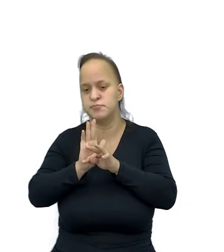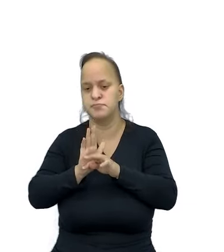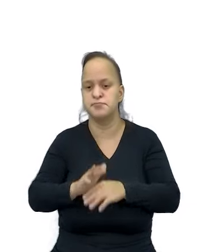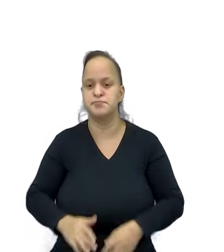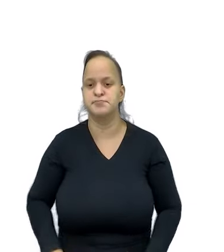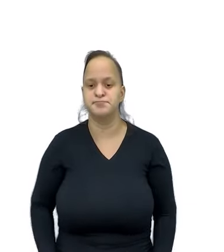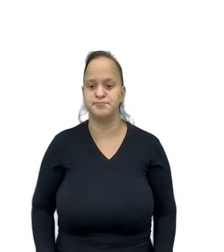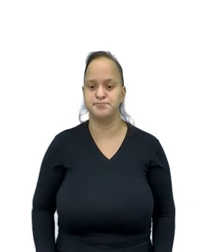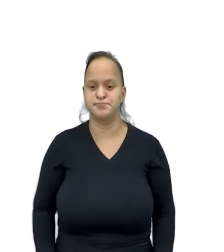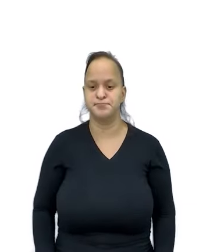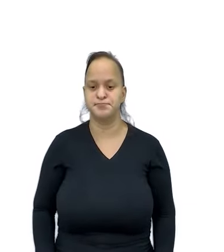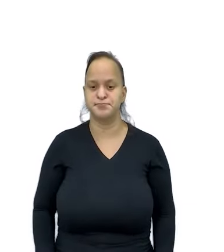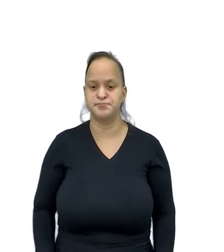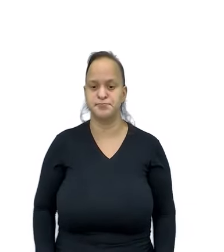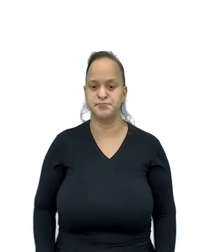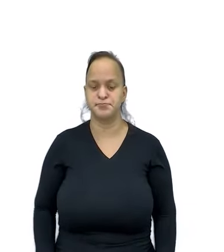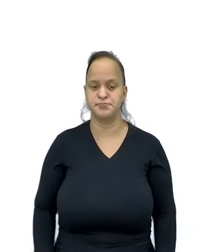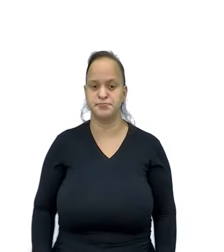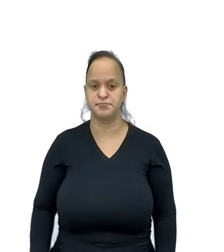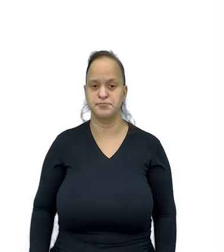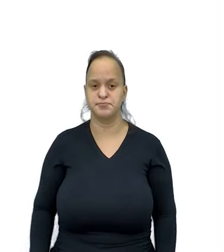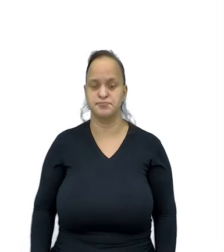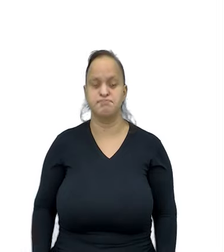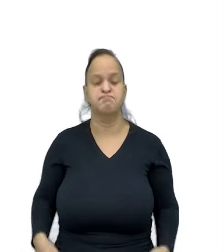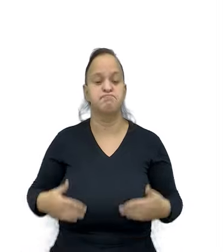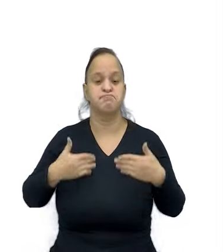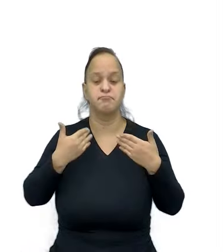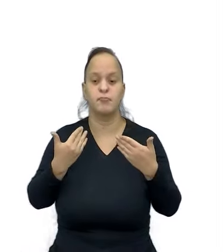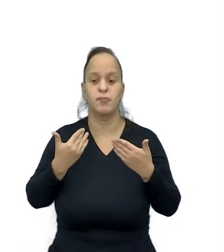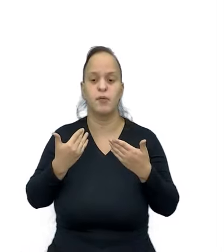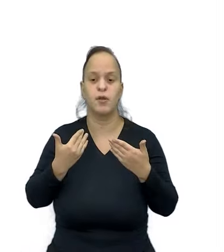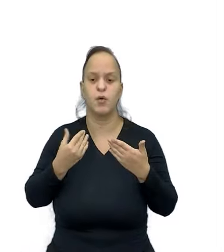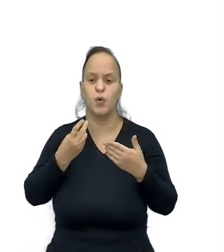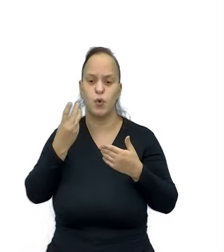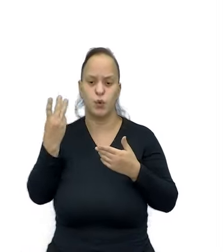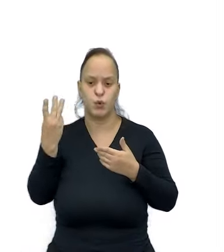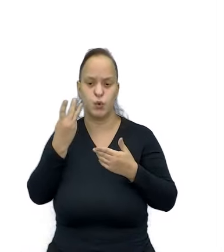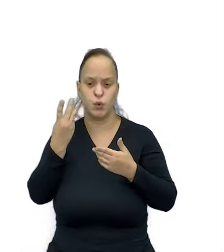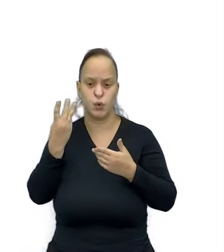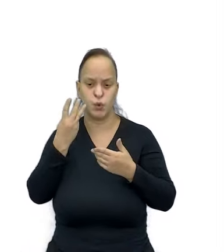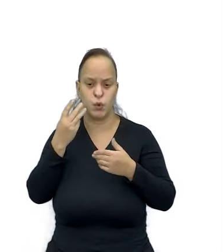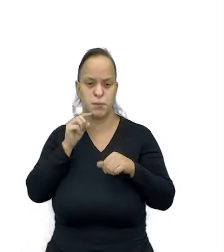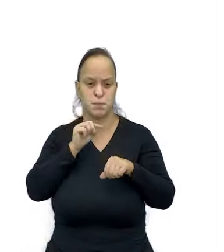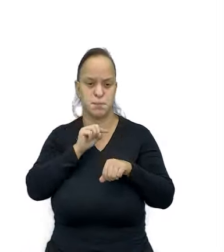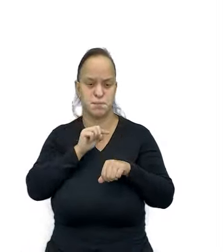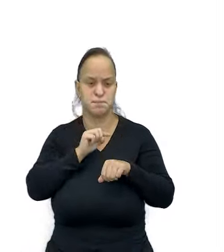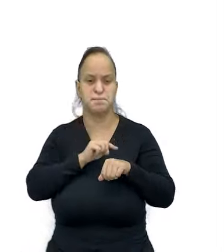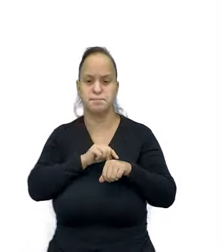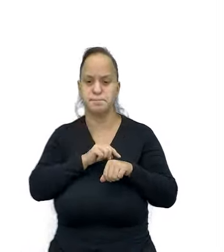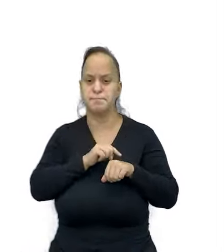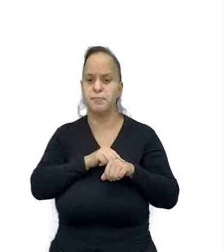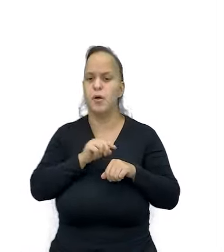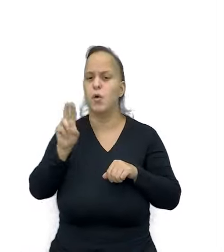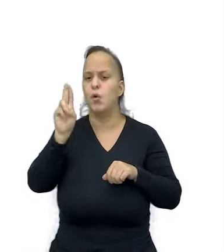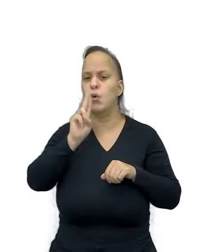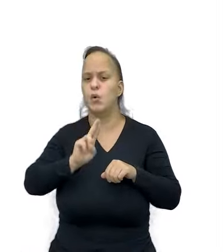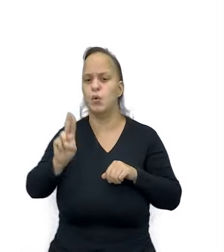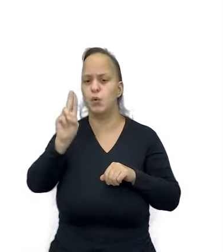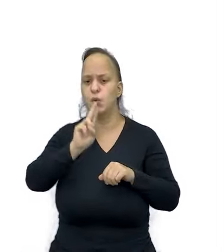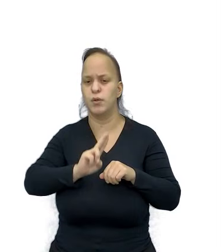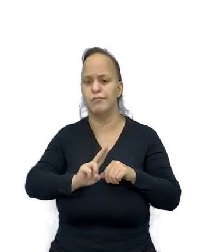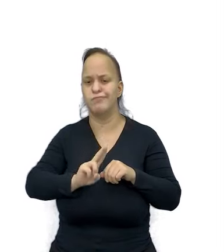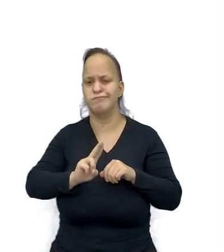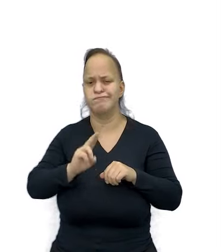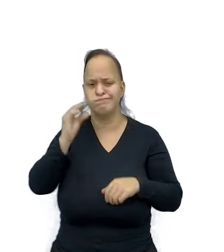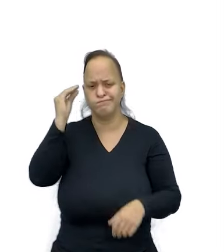textual, certo? Bom, aqui, então, analisando as possibilidades de uso das experiências de aprendizagem, né, com